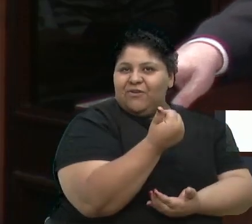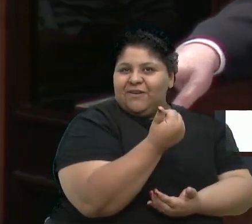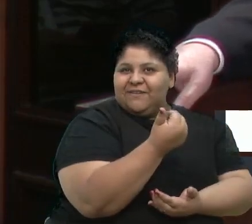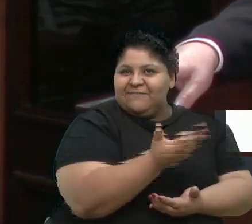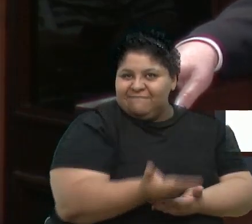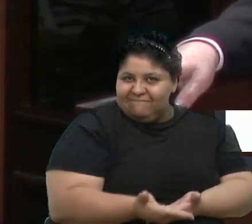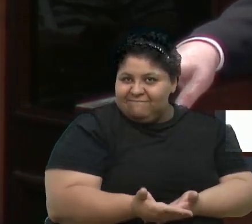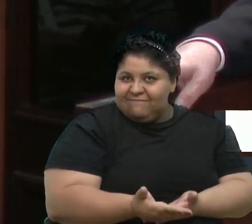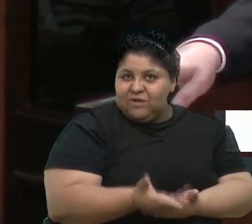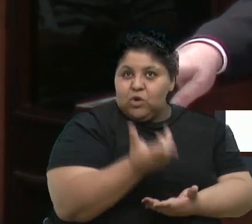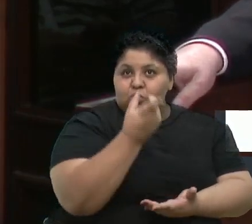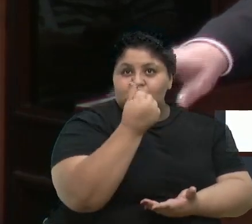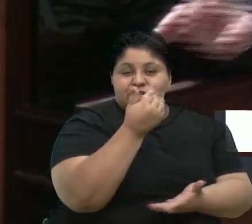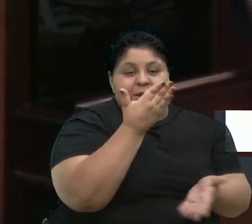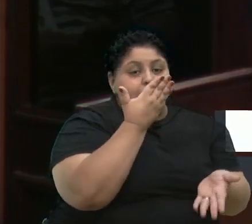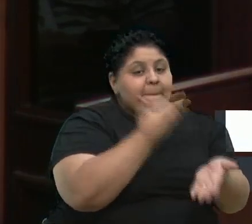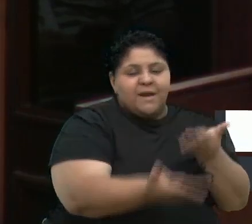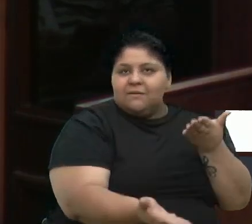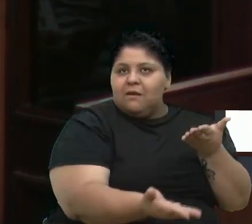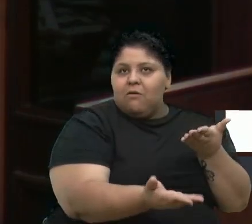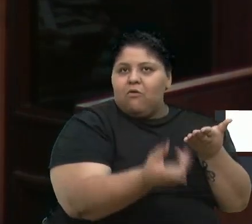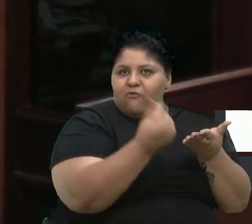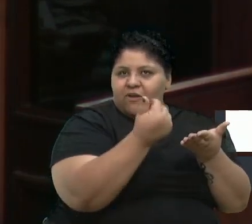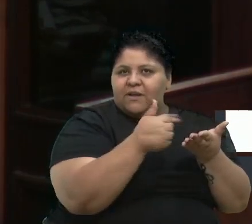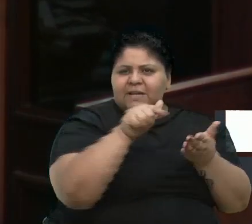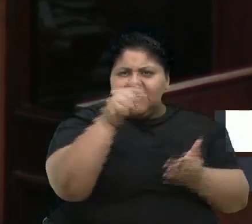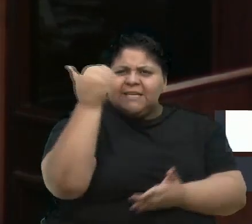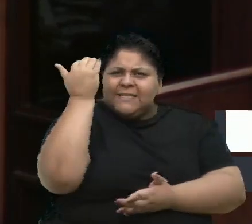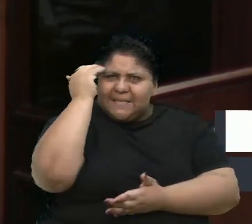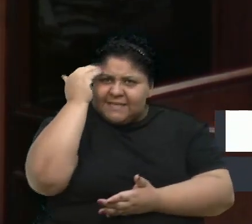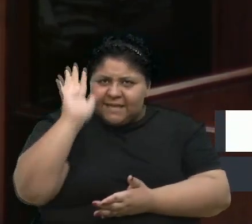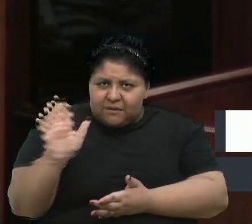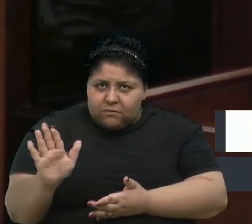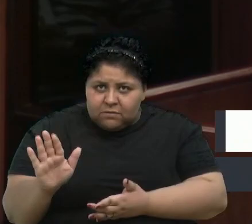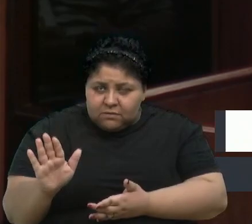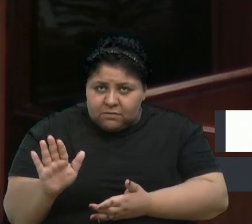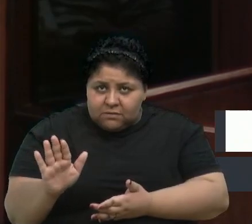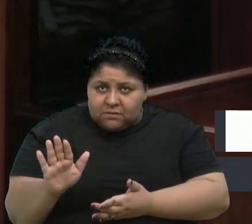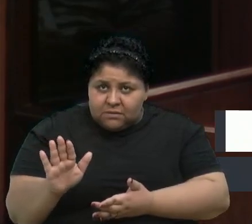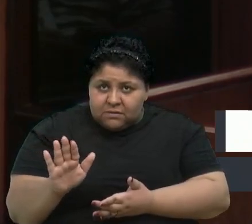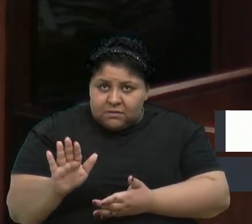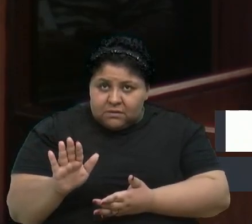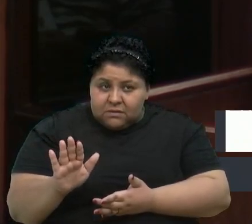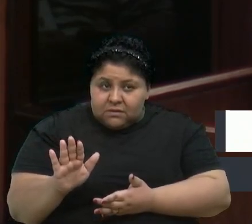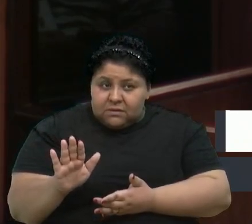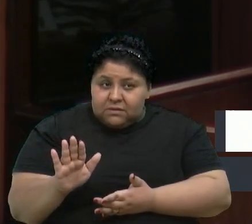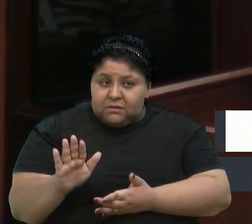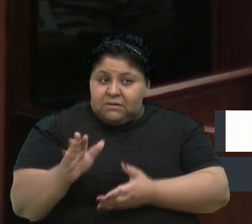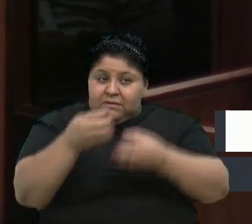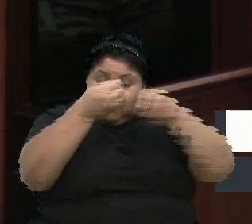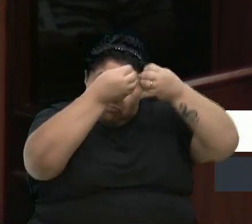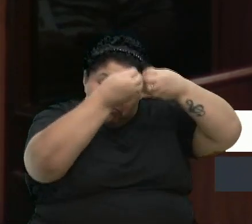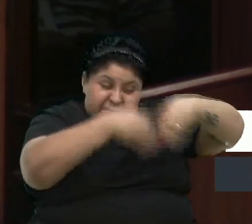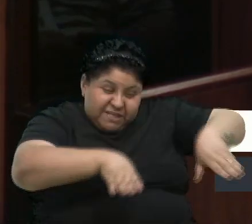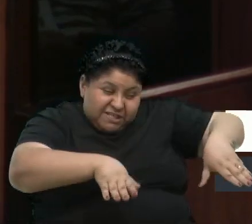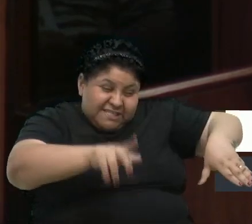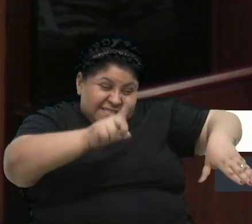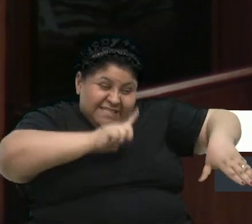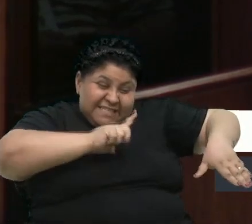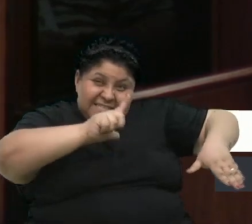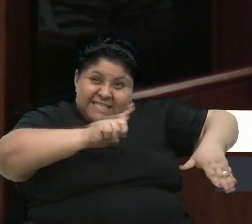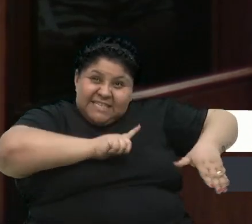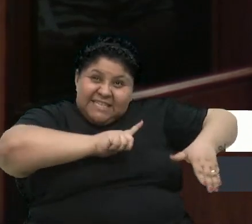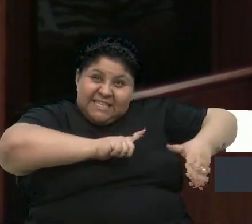O dinheiro perdeu o valor. Vocês entenderam, senhores, a tragédia que é ter um processo